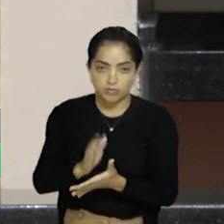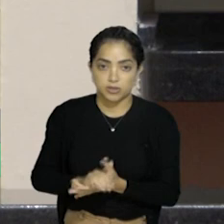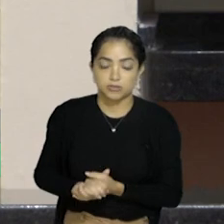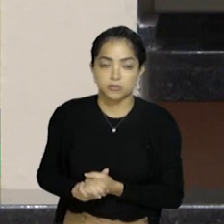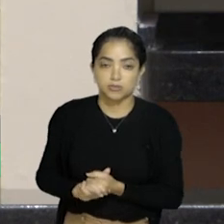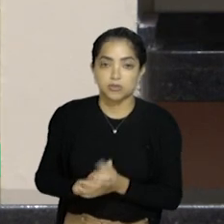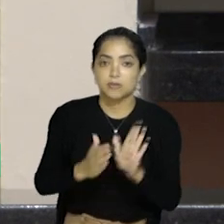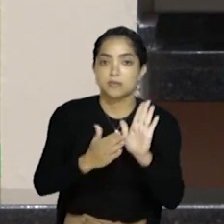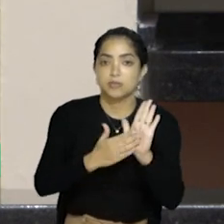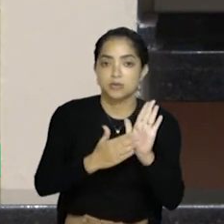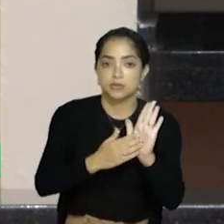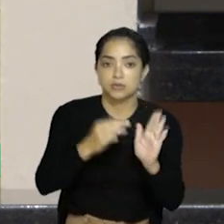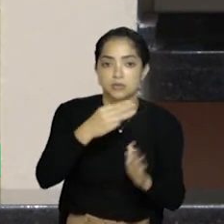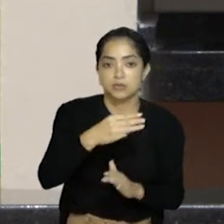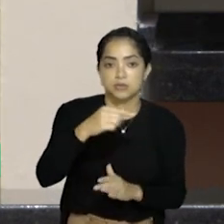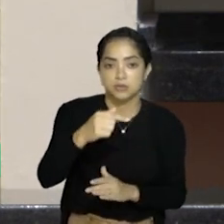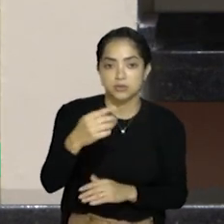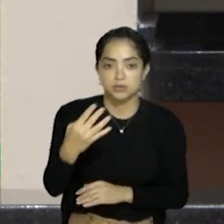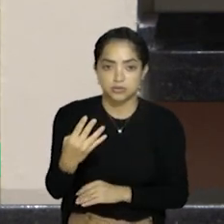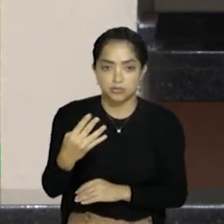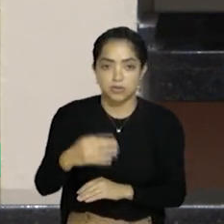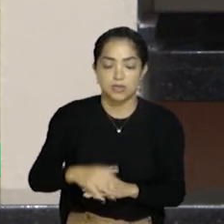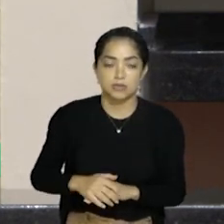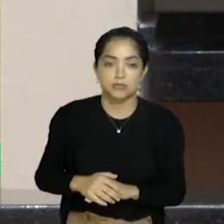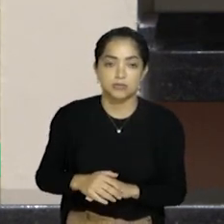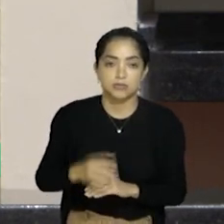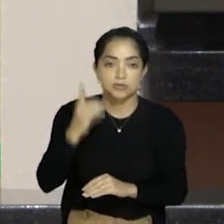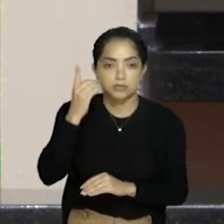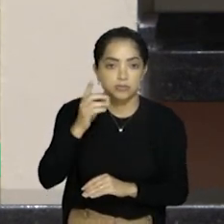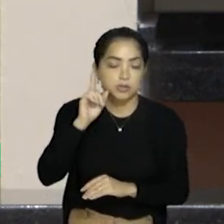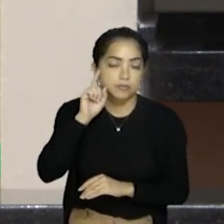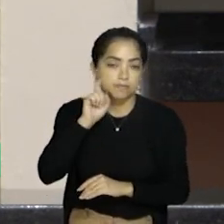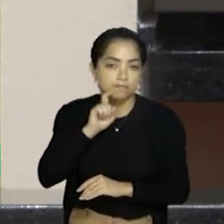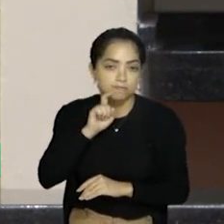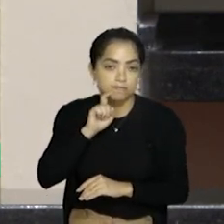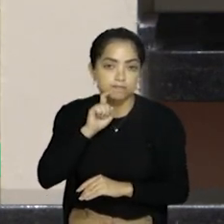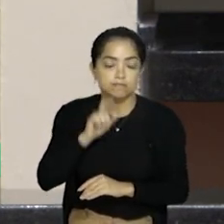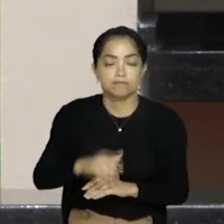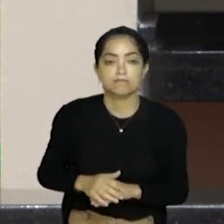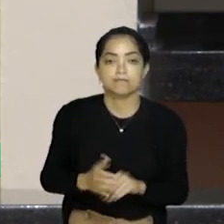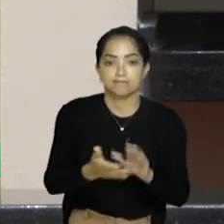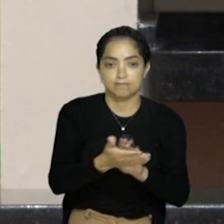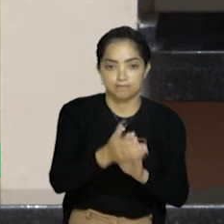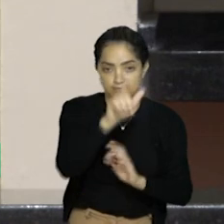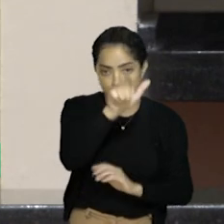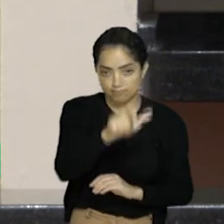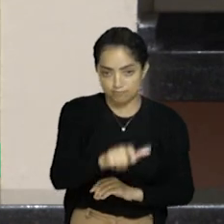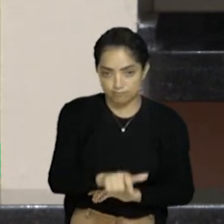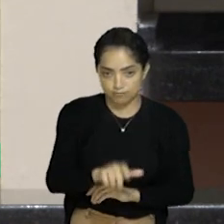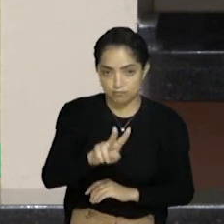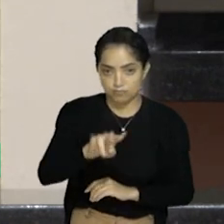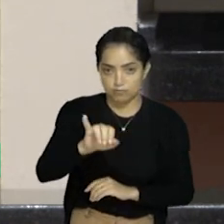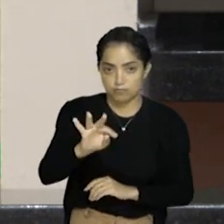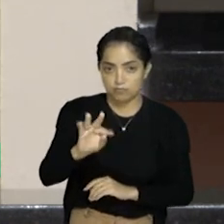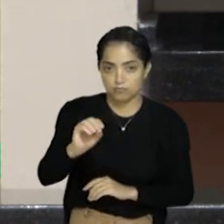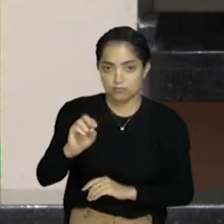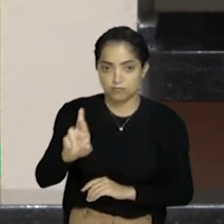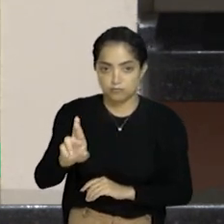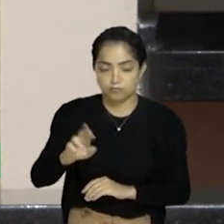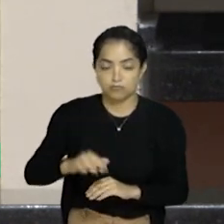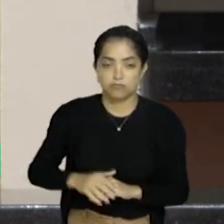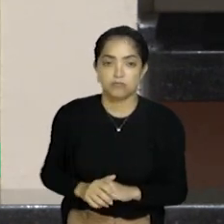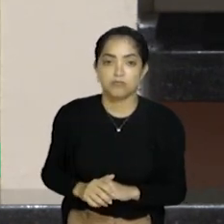proposição 374 Deputado Maurício Rei manifestando aplauso ao Senhor Victor Hugo Gonçalves